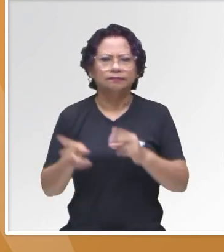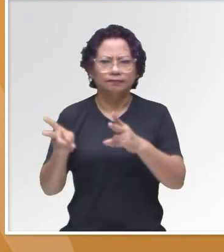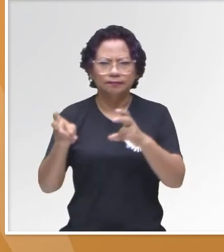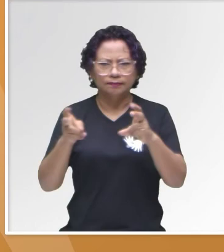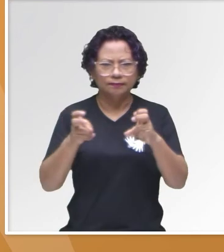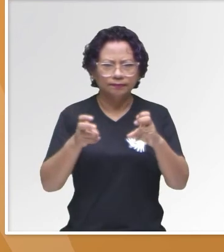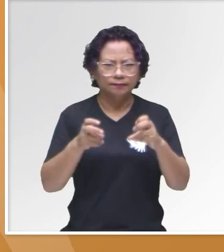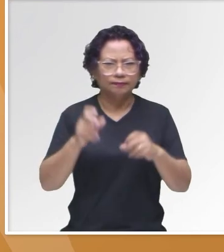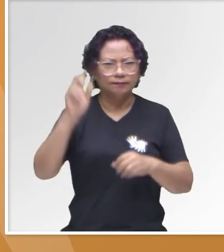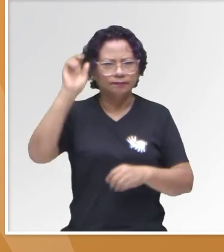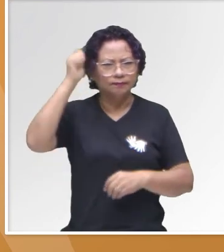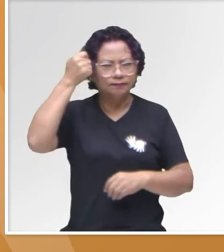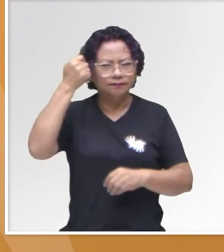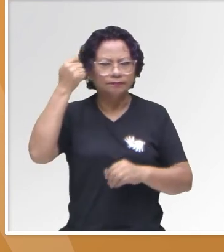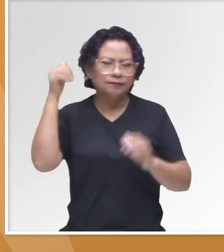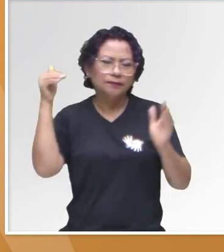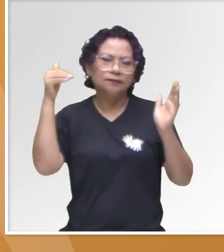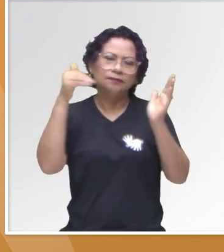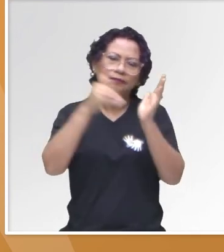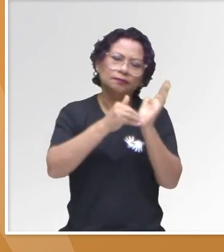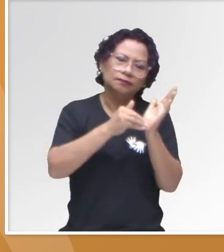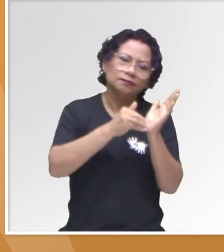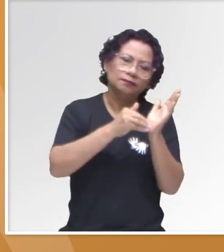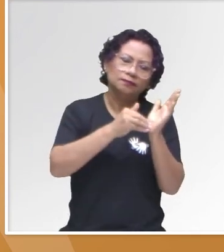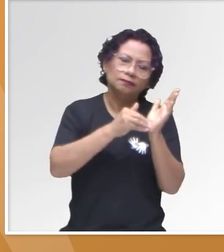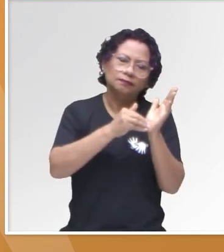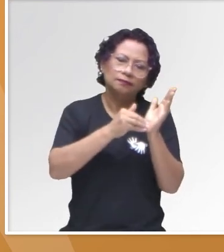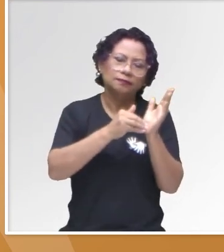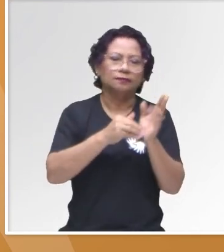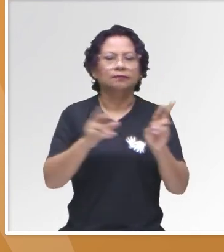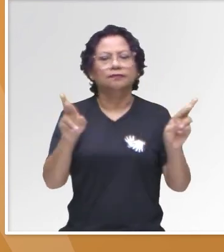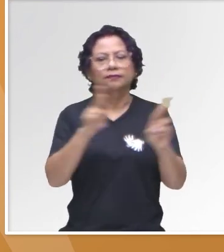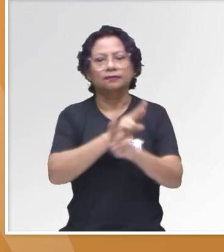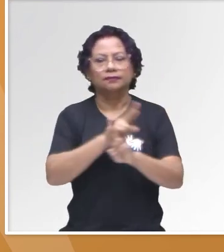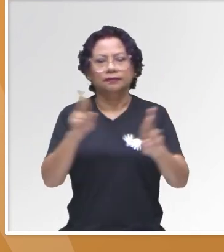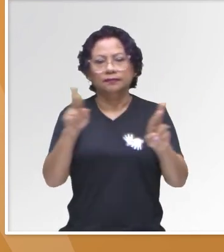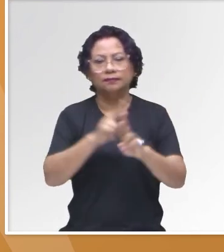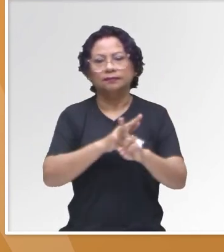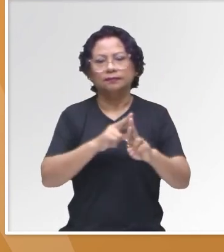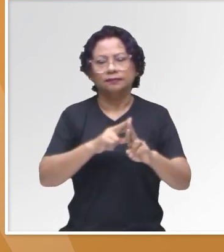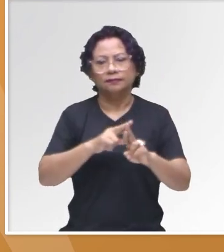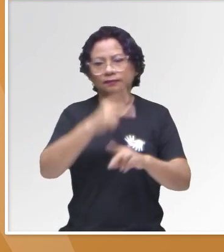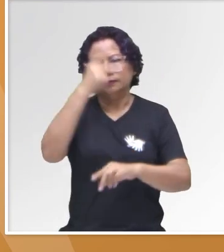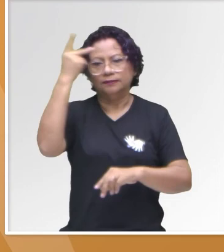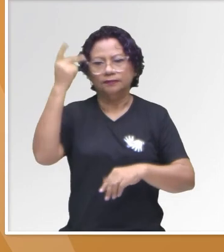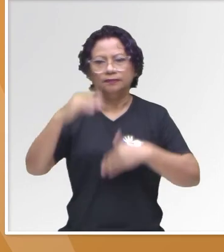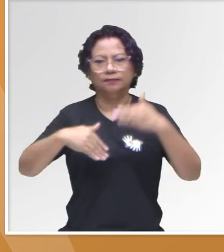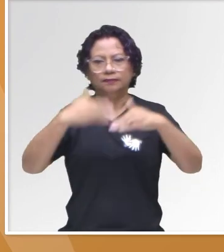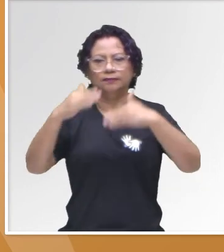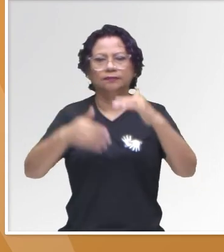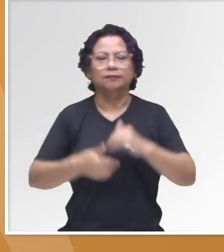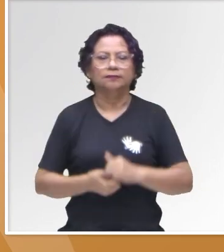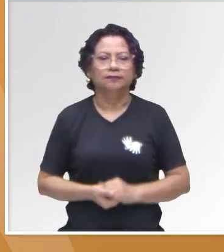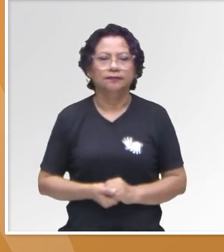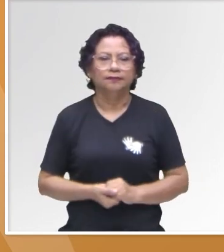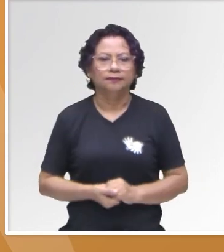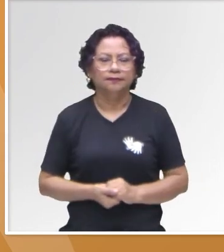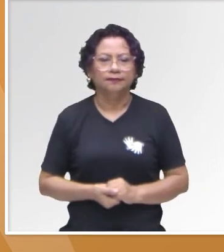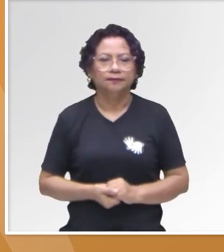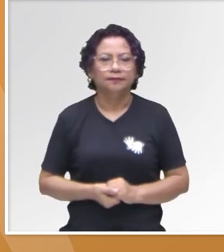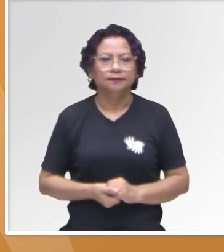ali mais abaixo, né, com relação a esse desenvolvimento aí nesses países. Aí temos